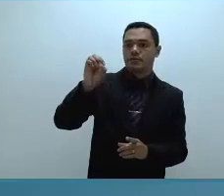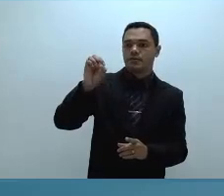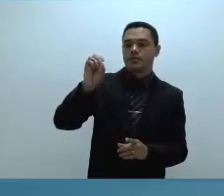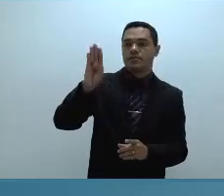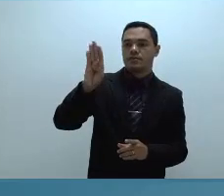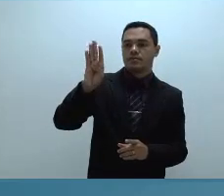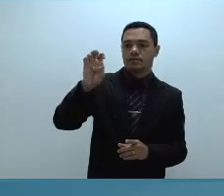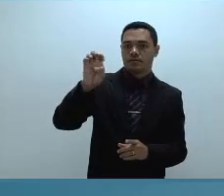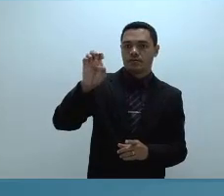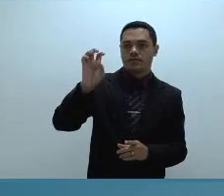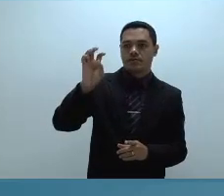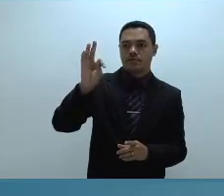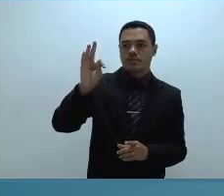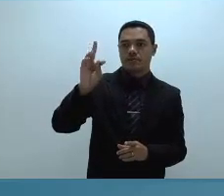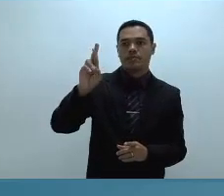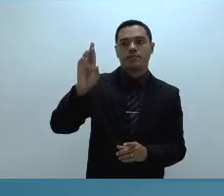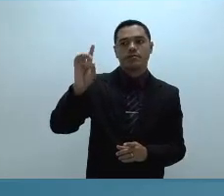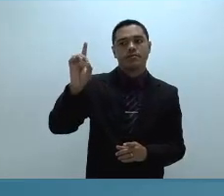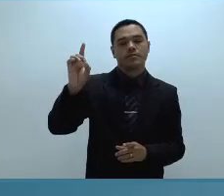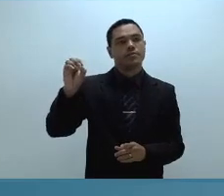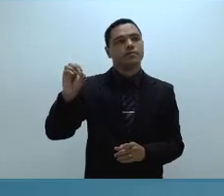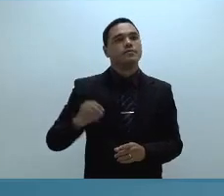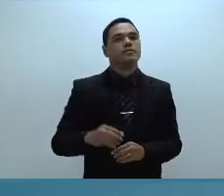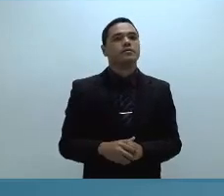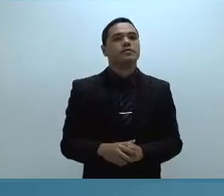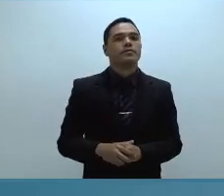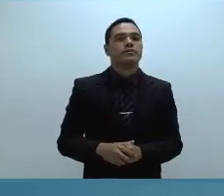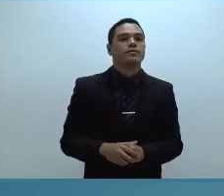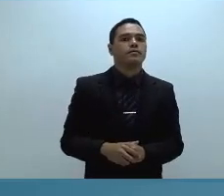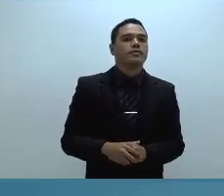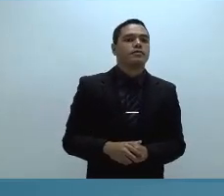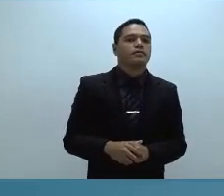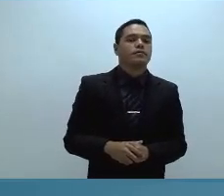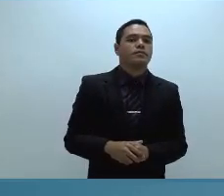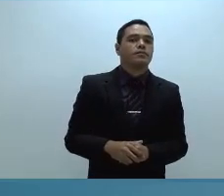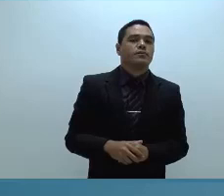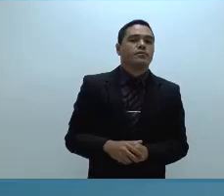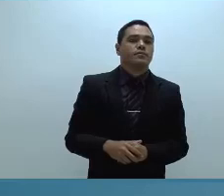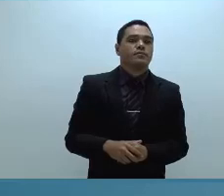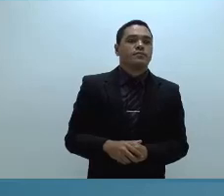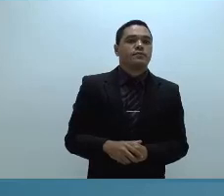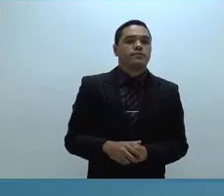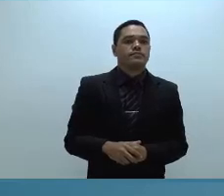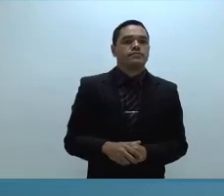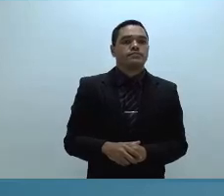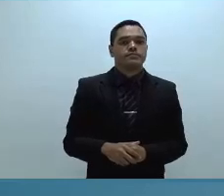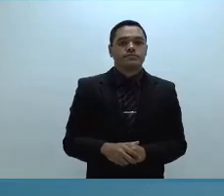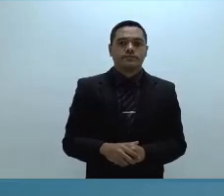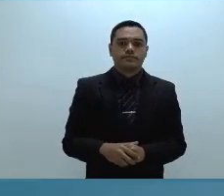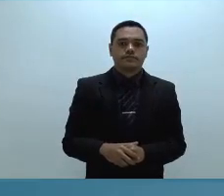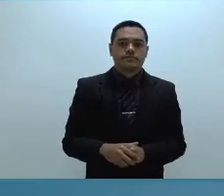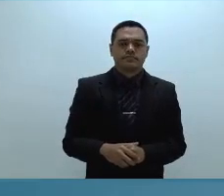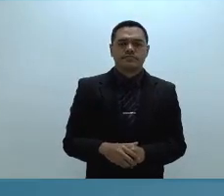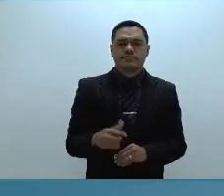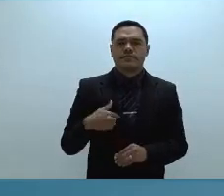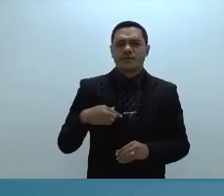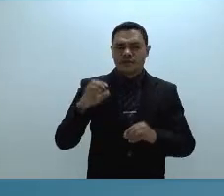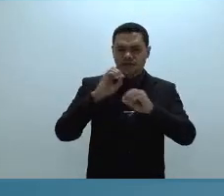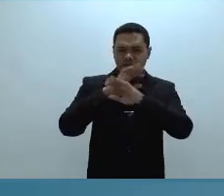Como está o crescimento do desembargador Ricardo e da desembargadora